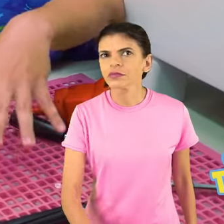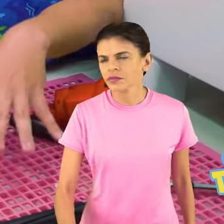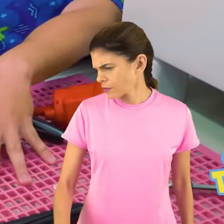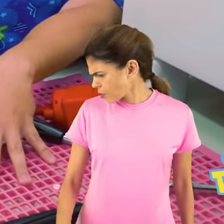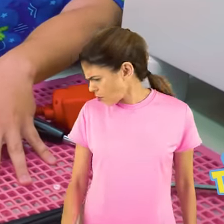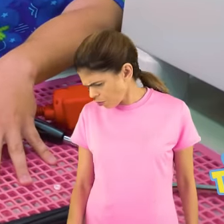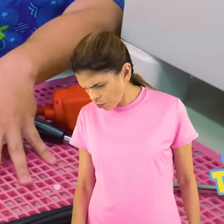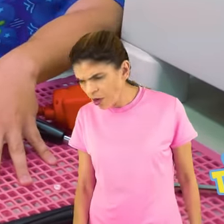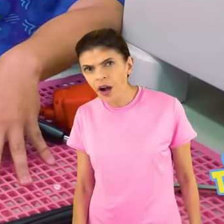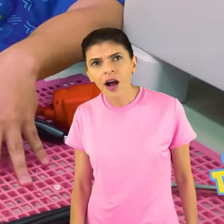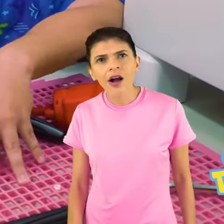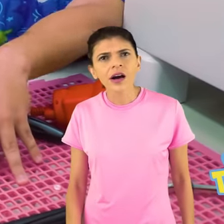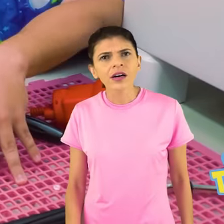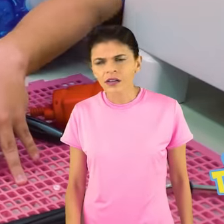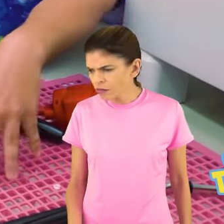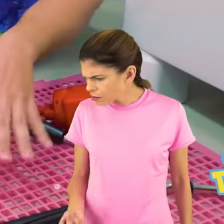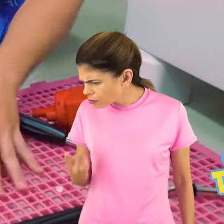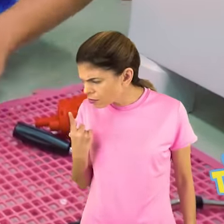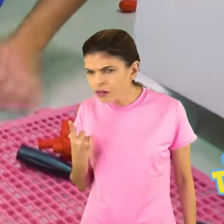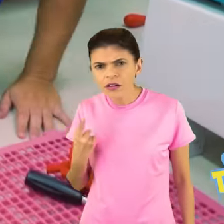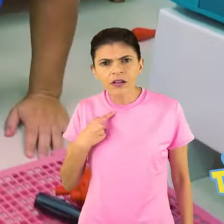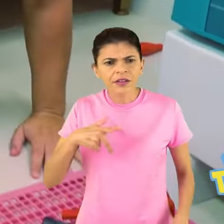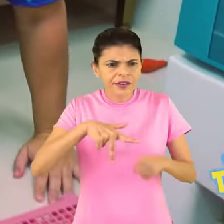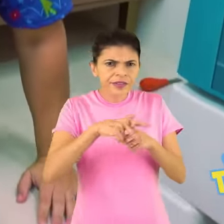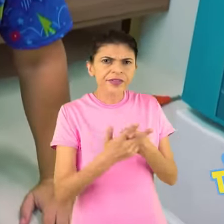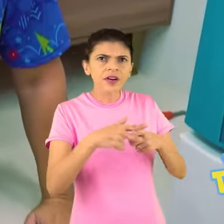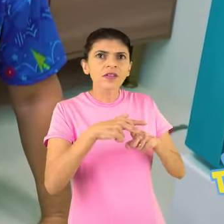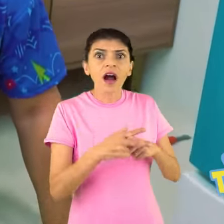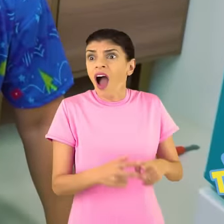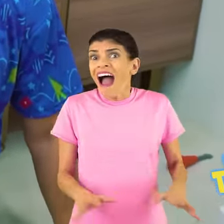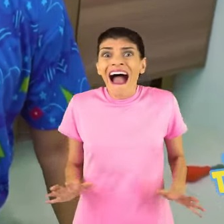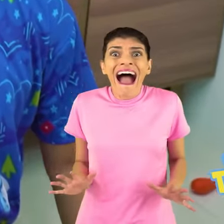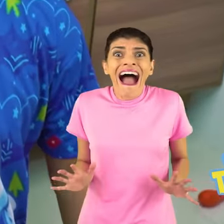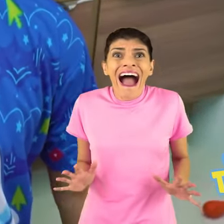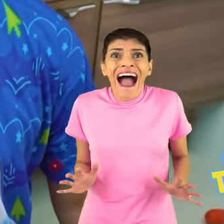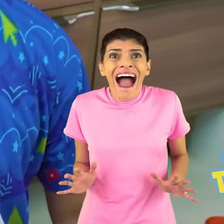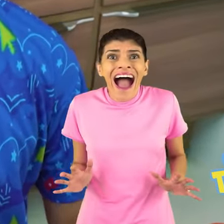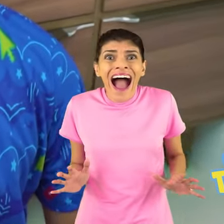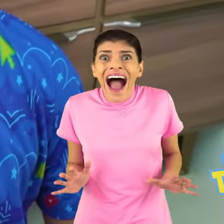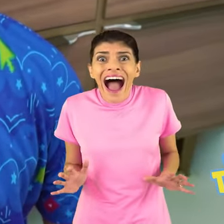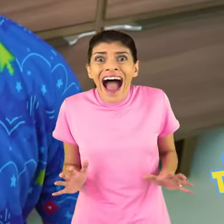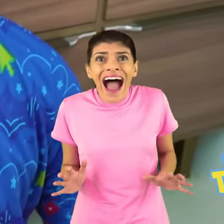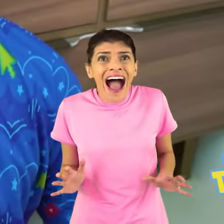Ué, cadê a minha ferramenta?